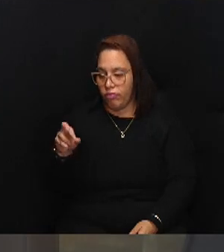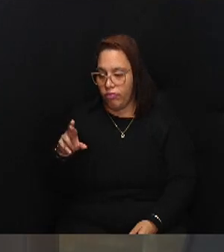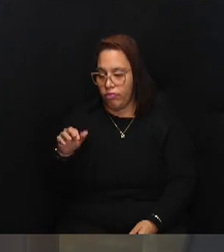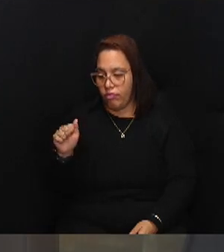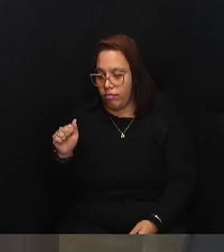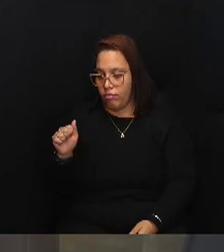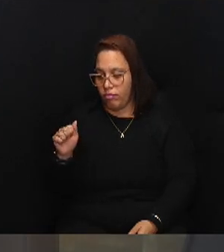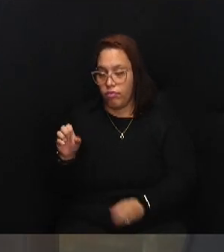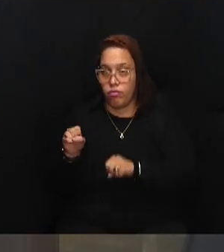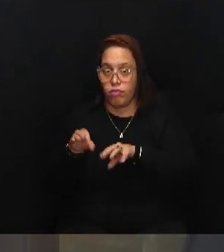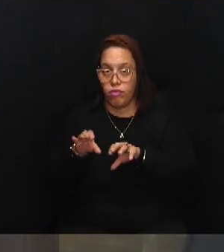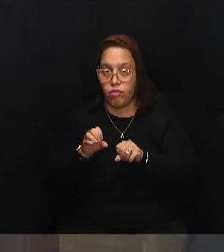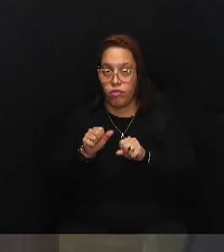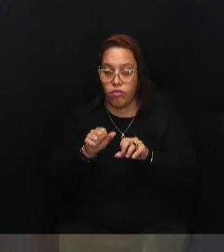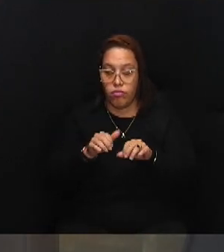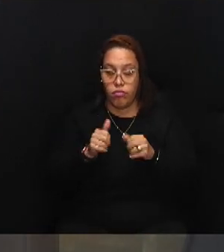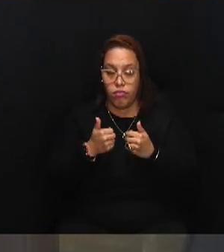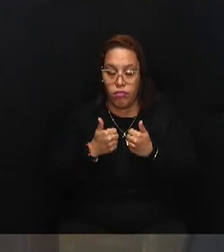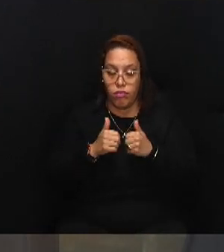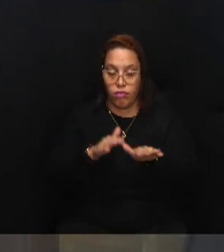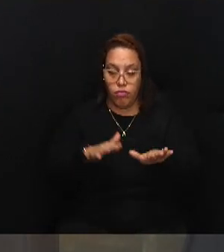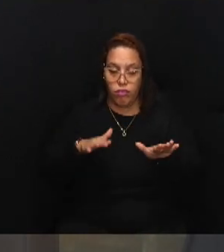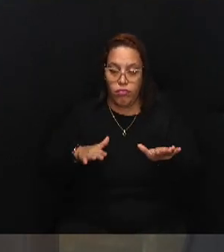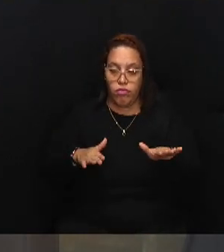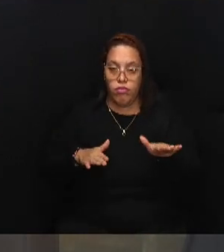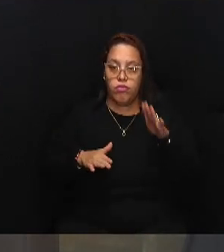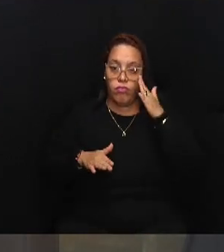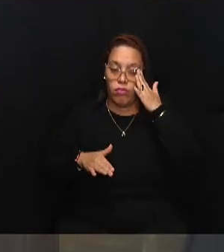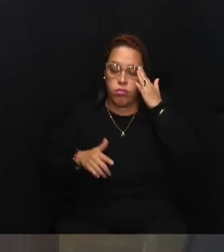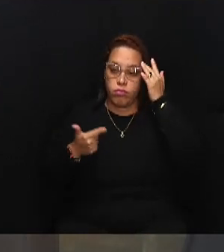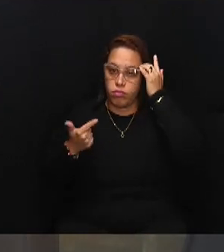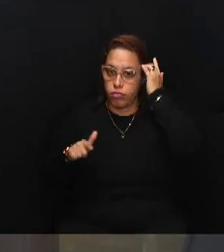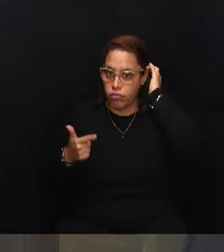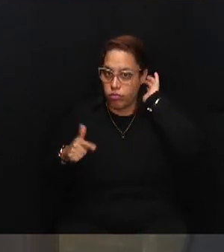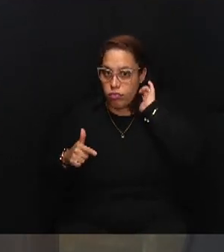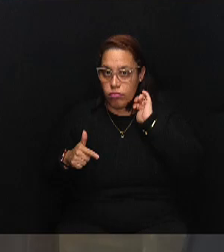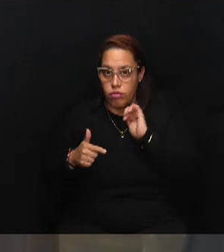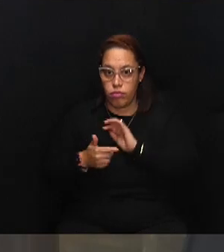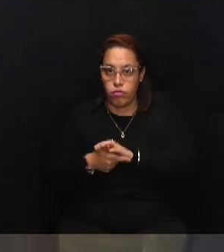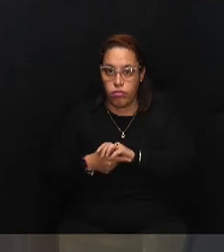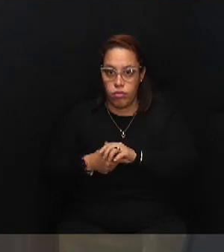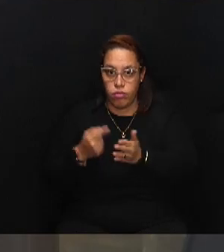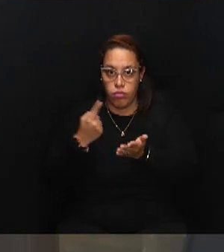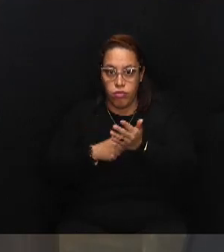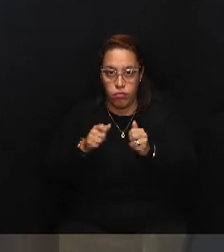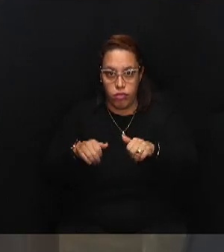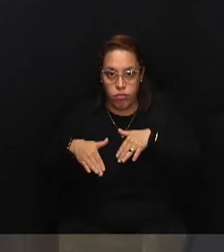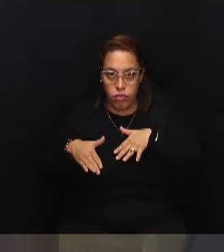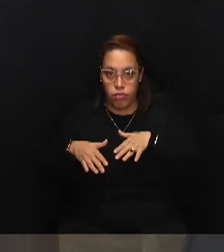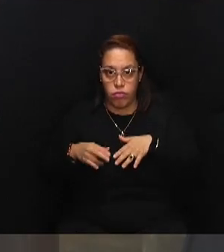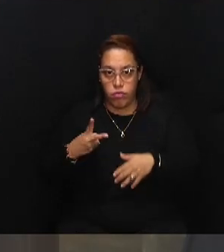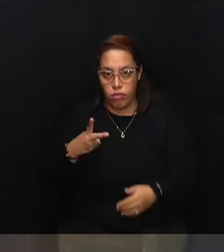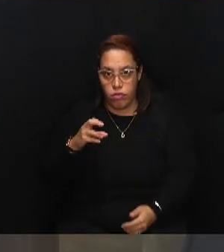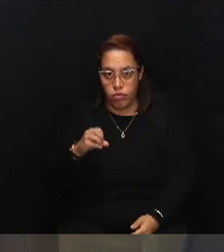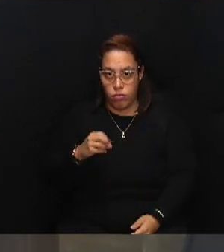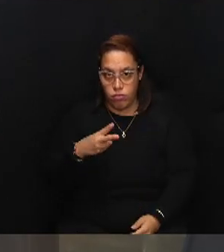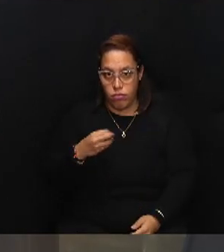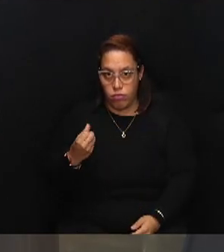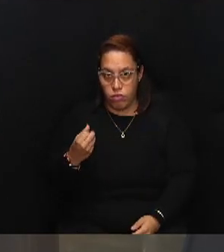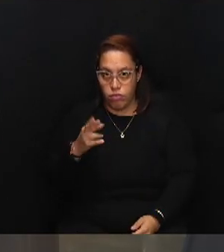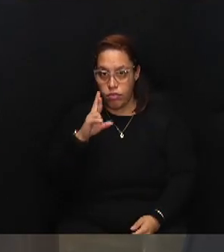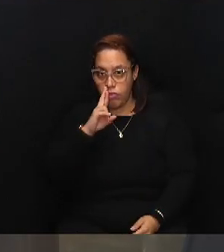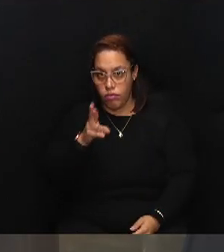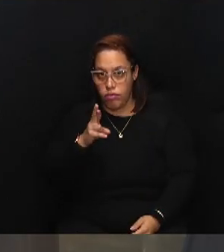demanda da educação do trânsito, e vai emendar novamente, vai marcar outra audiência, nós vamos chegar em 2026 e não vai ser